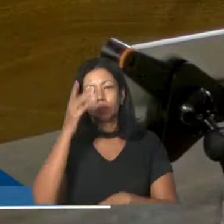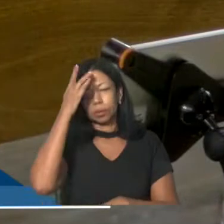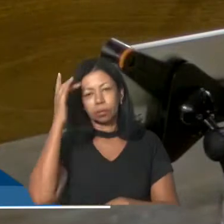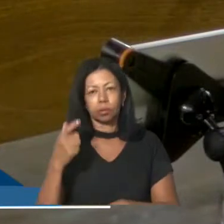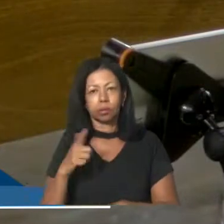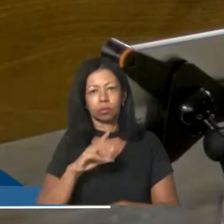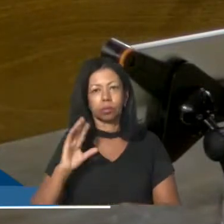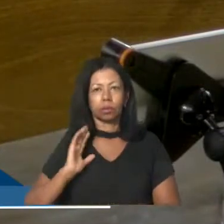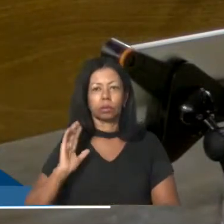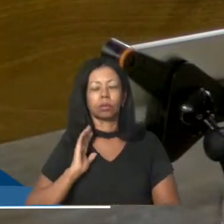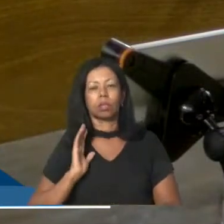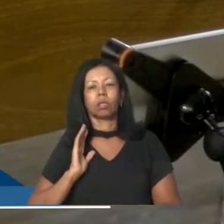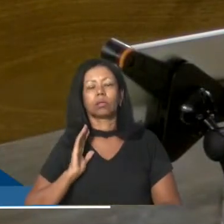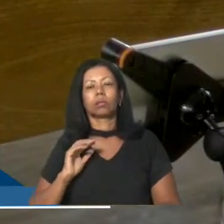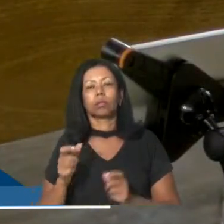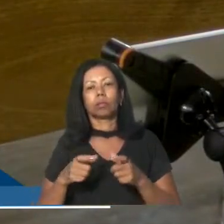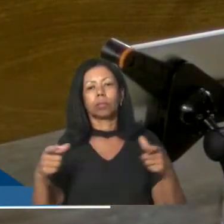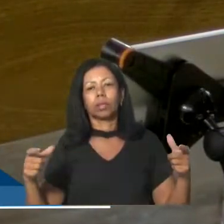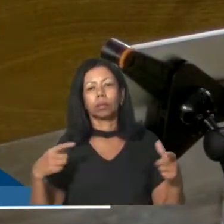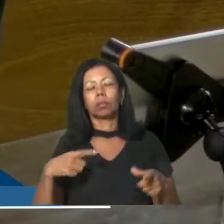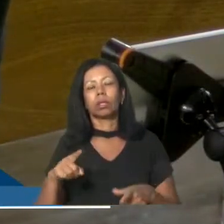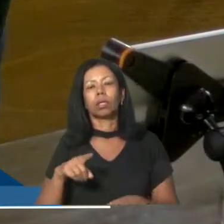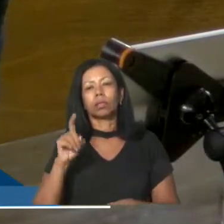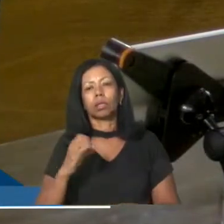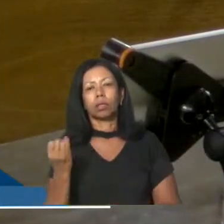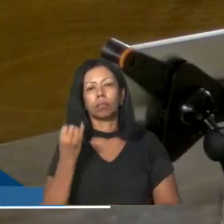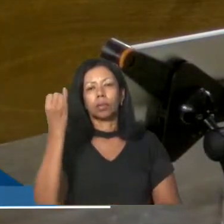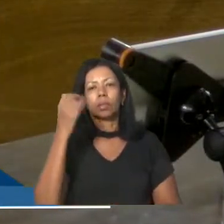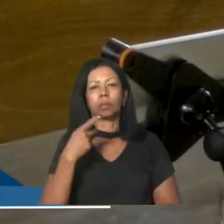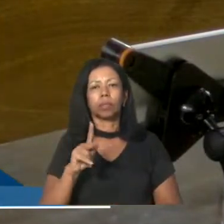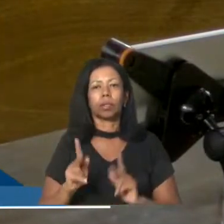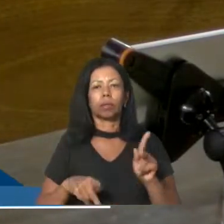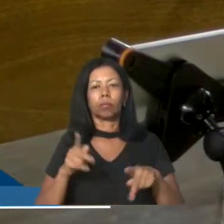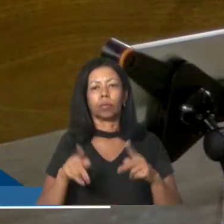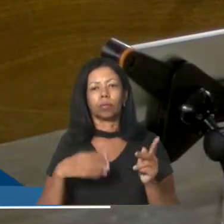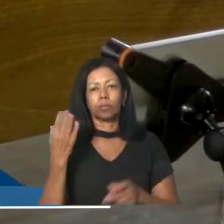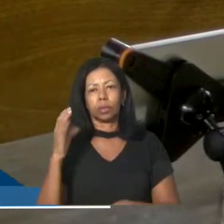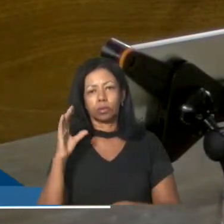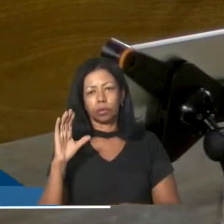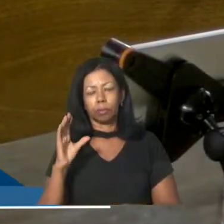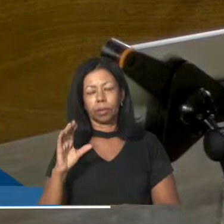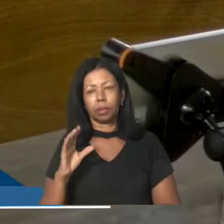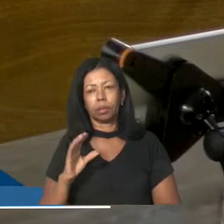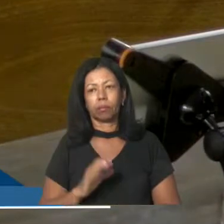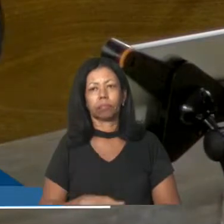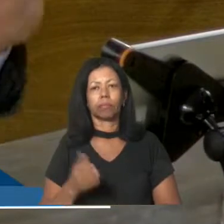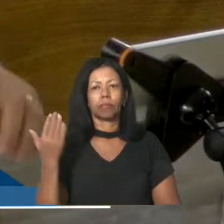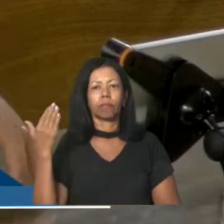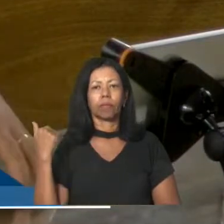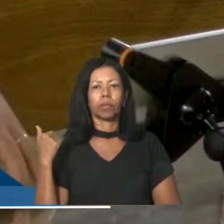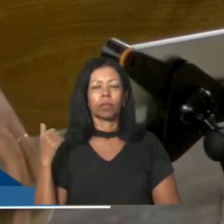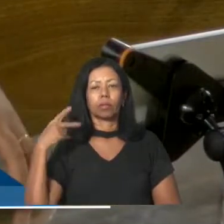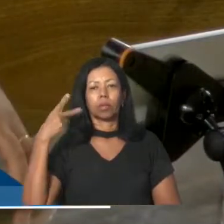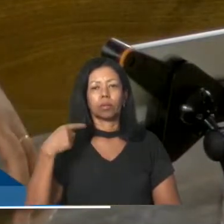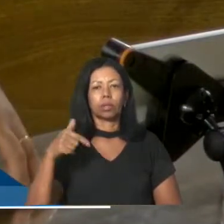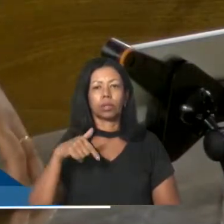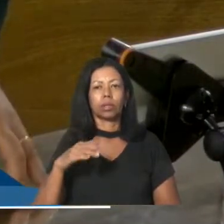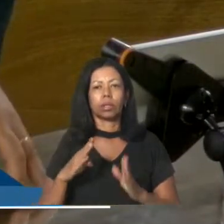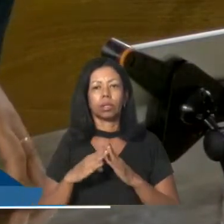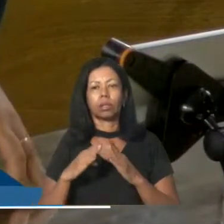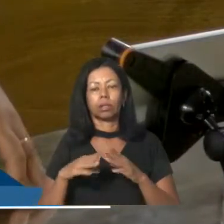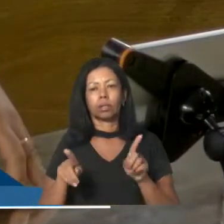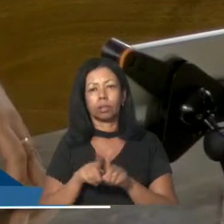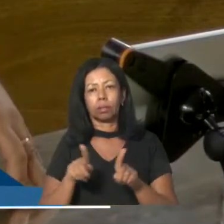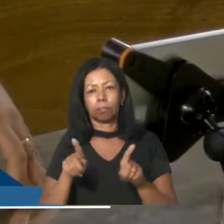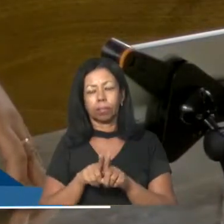de fora. Então, ampliando aquilo dali, vai ser muito importante para a população de Cubatão. E, em outrora, alguns vereadores dessa casa também,